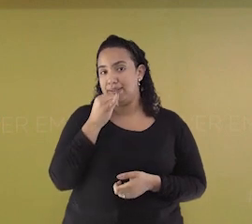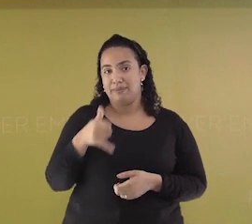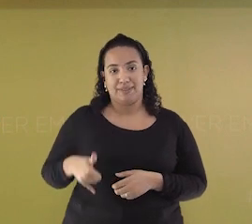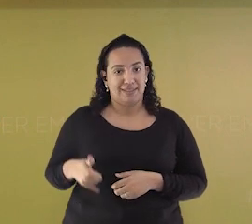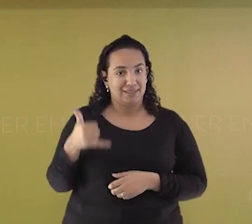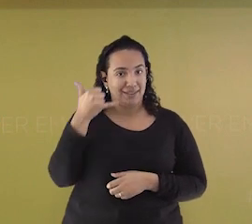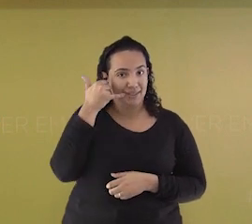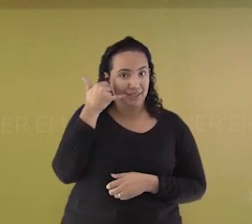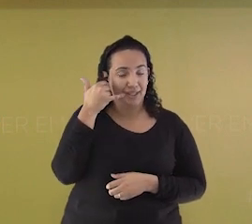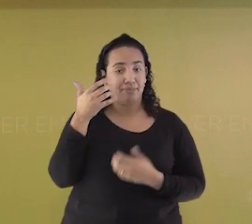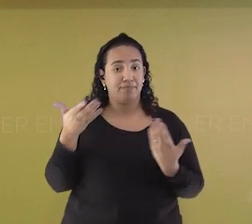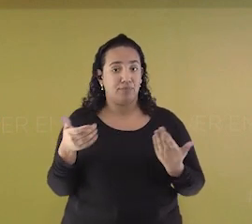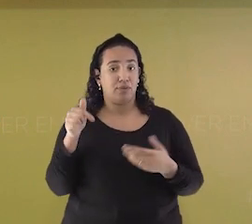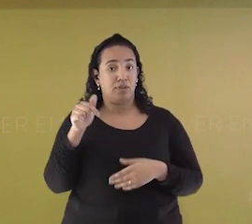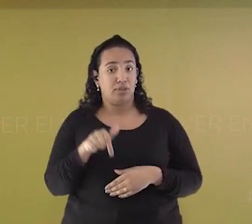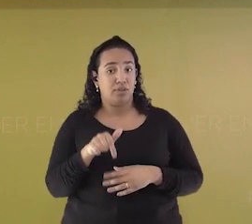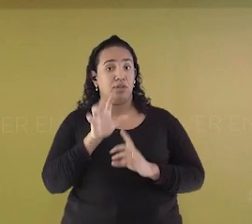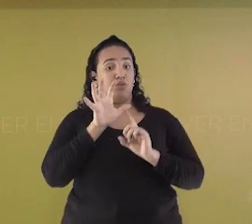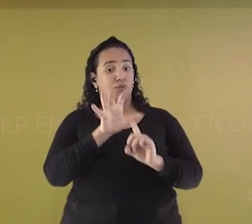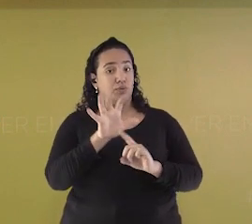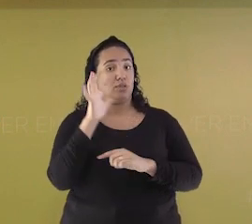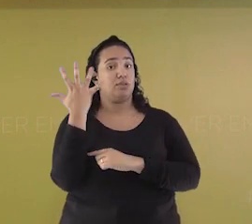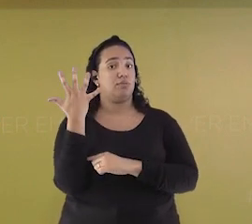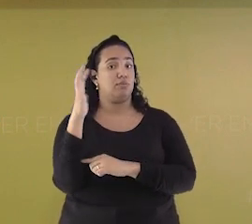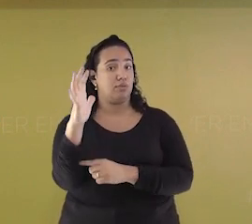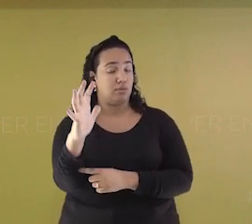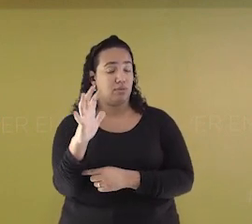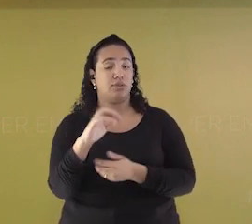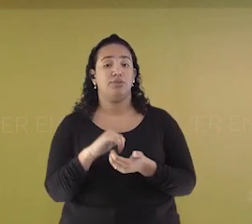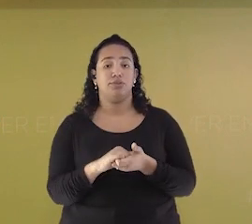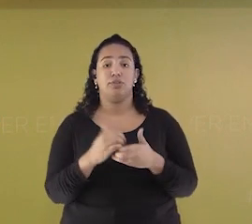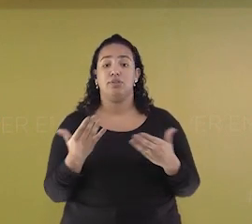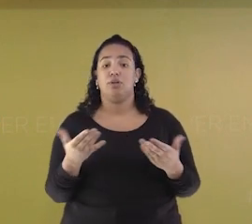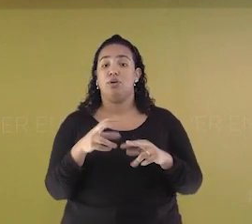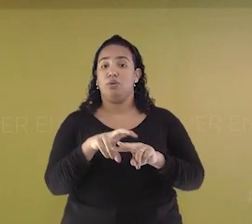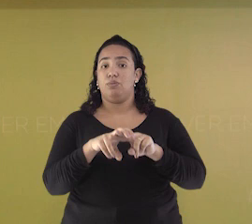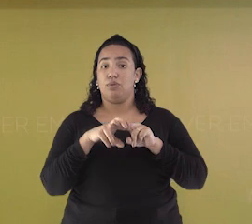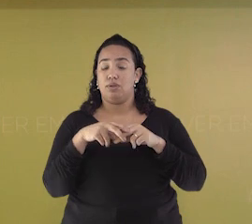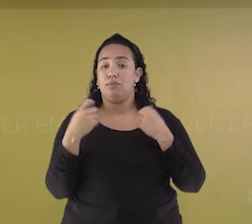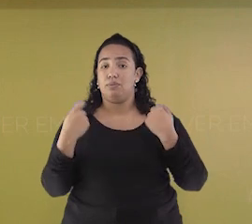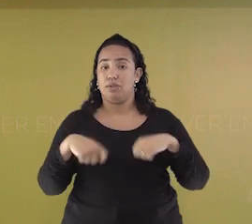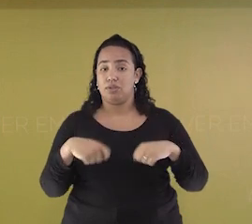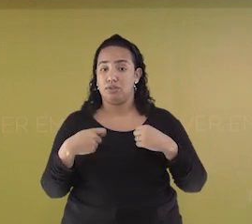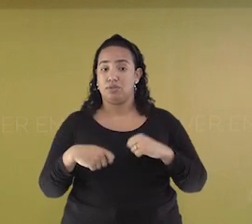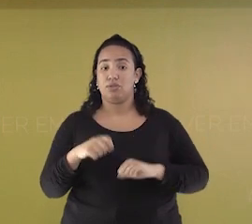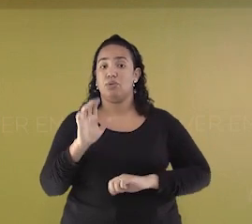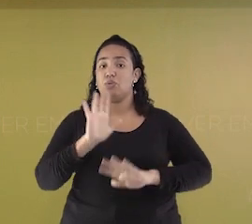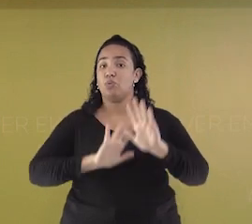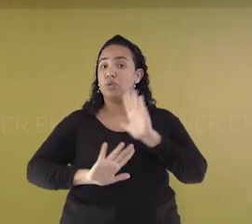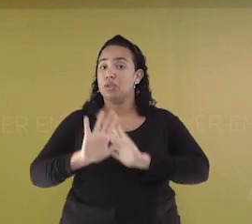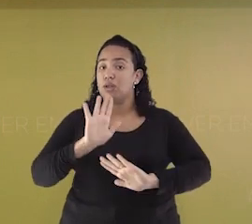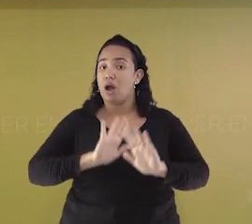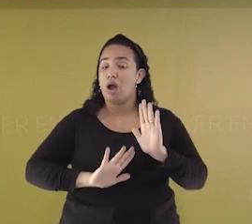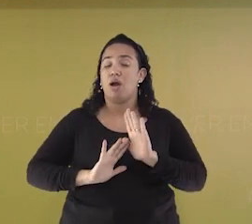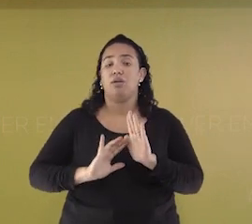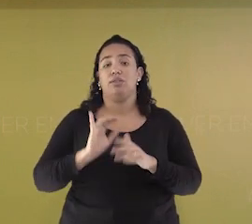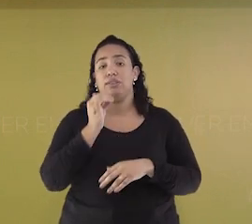Vimos que nosso consumo impacta o meio ambiente. E por isso precisamos ter cuidado com o modo